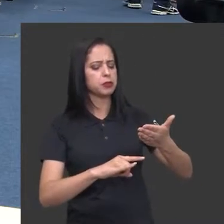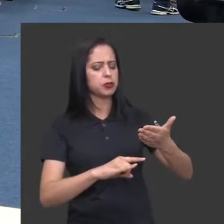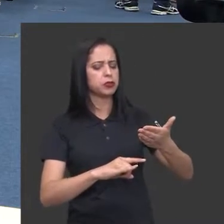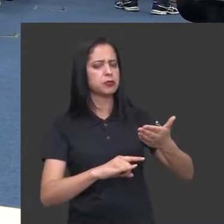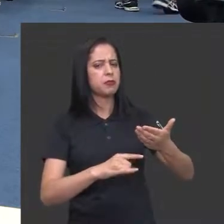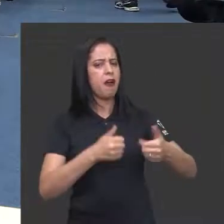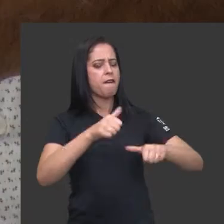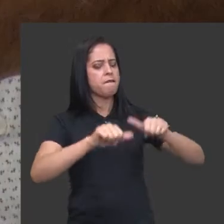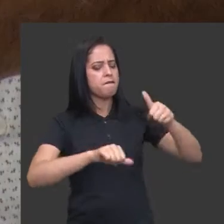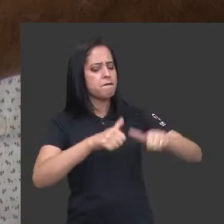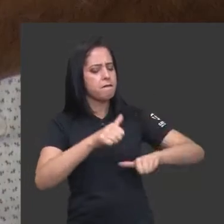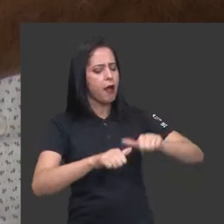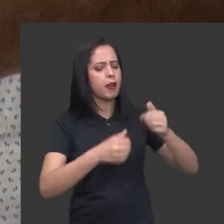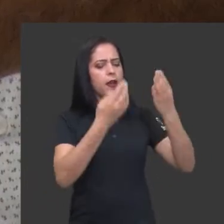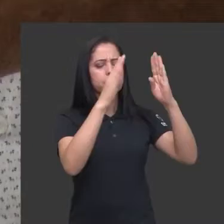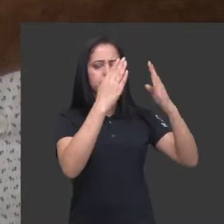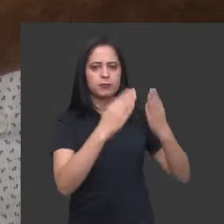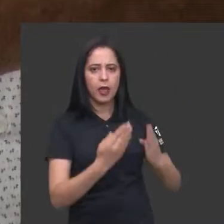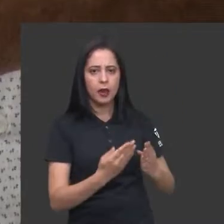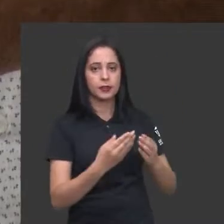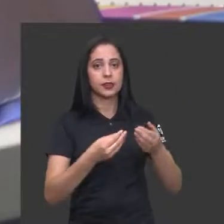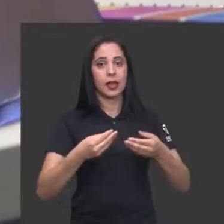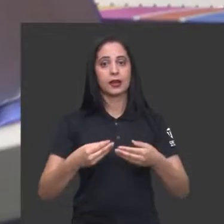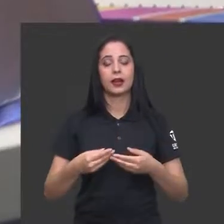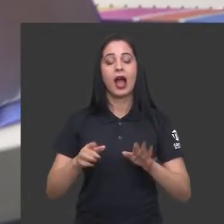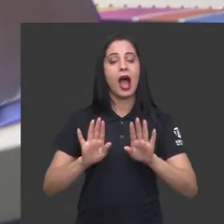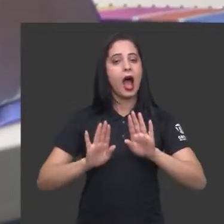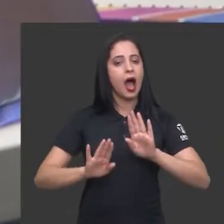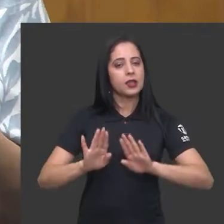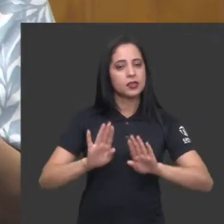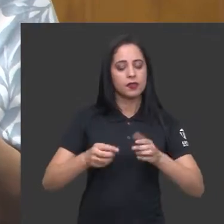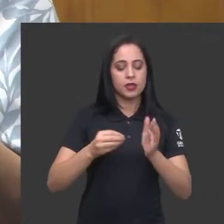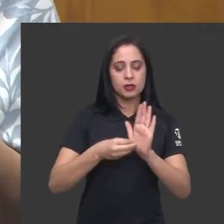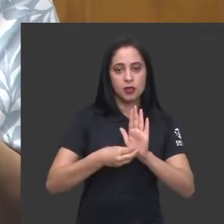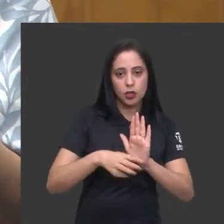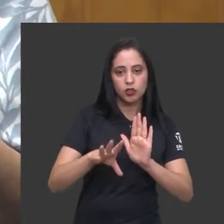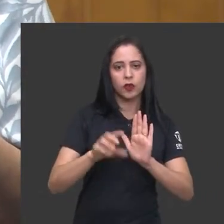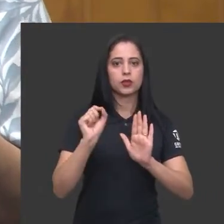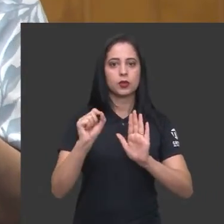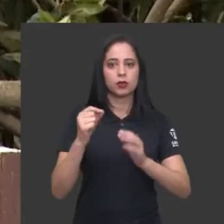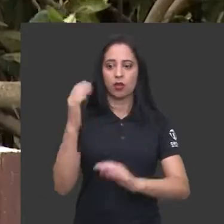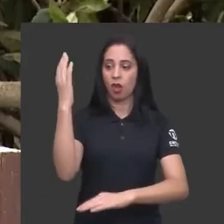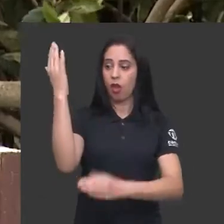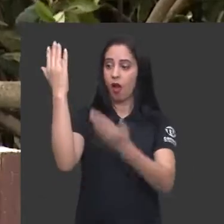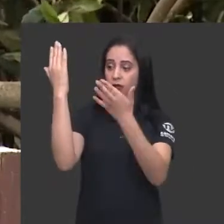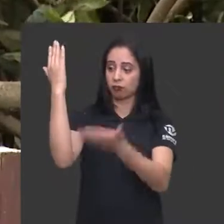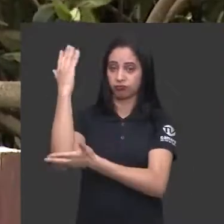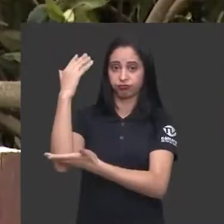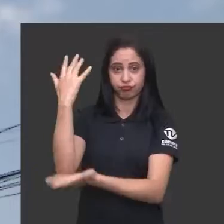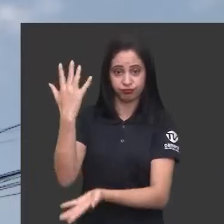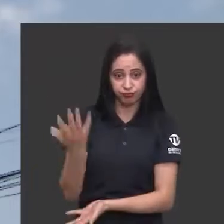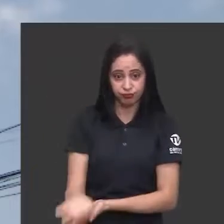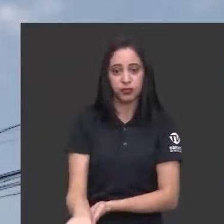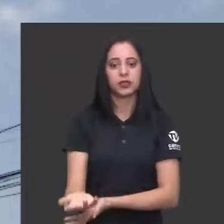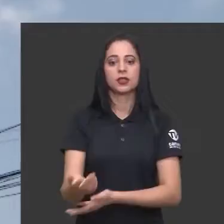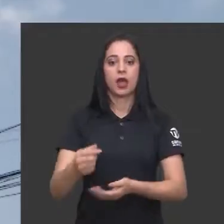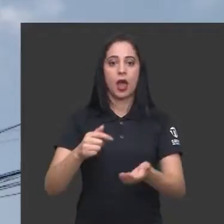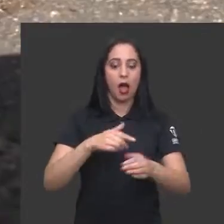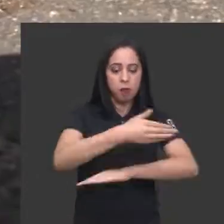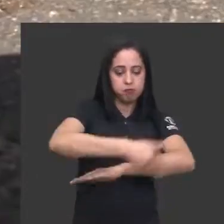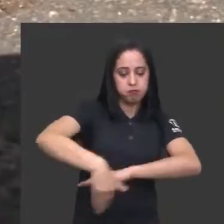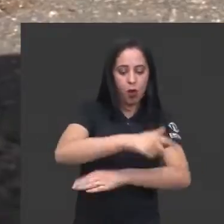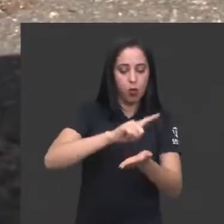série de documentos. Eram, na maior parte, requerimentos e indicações com pedidos diversos, como poda de árvore, troca de